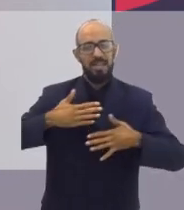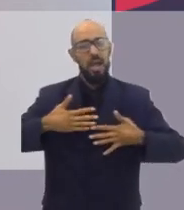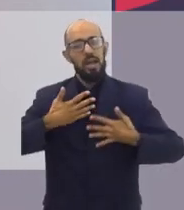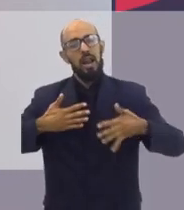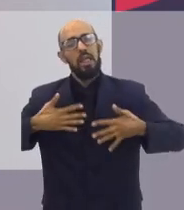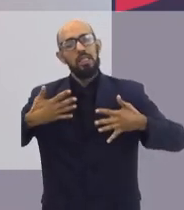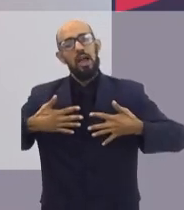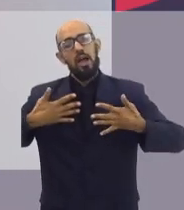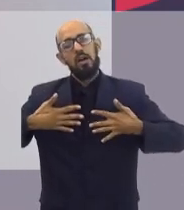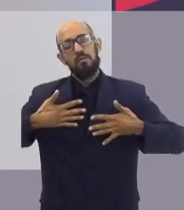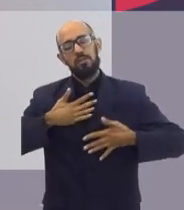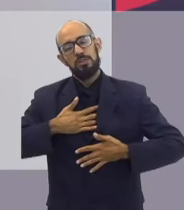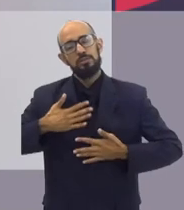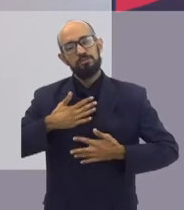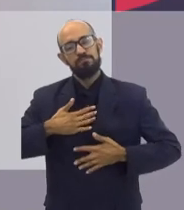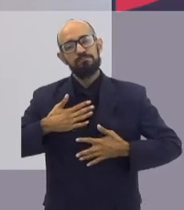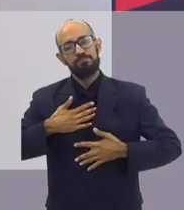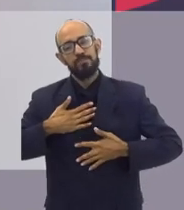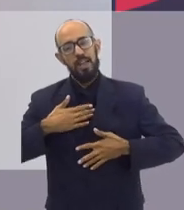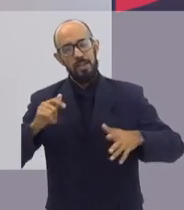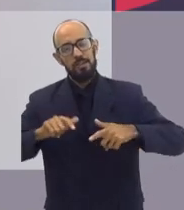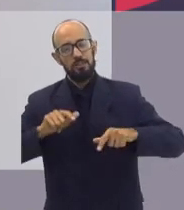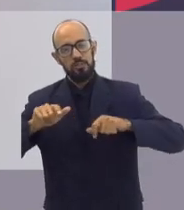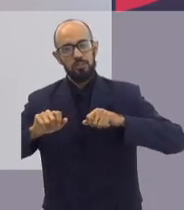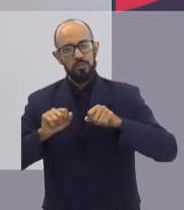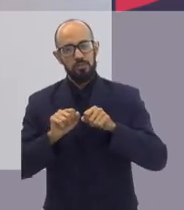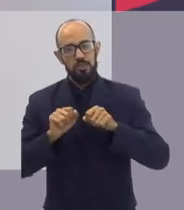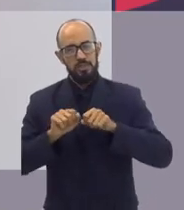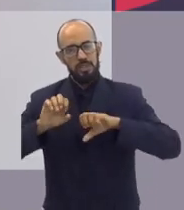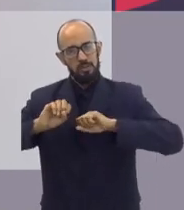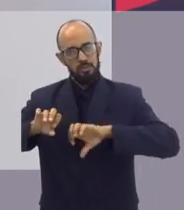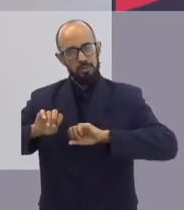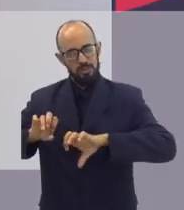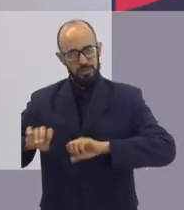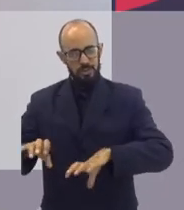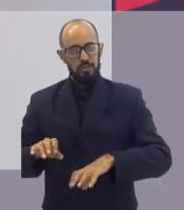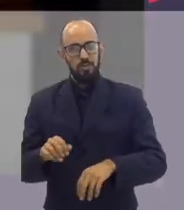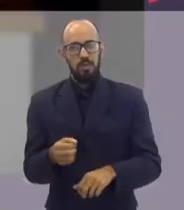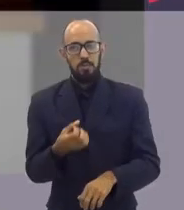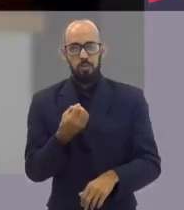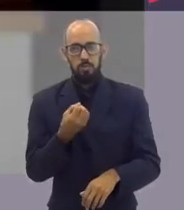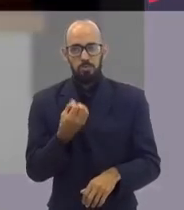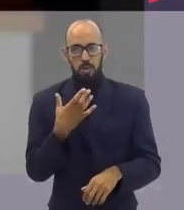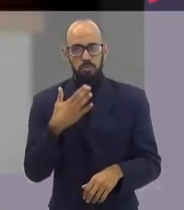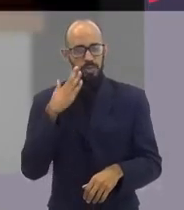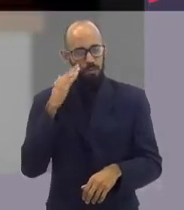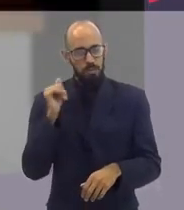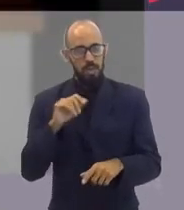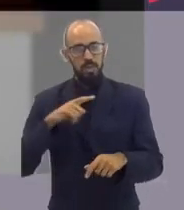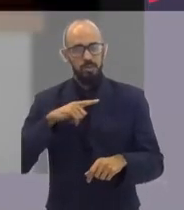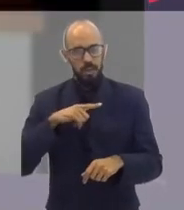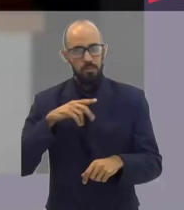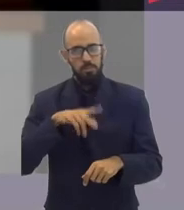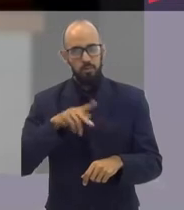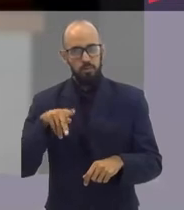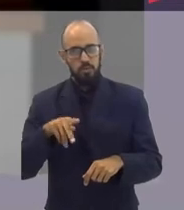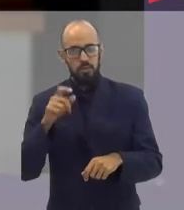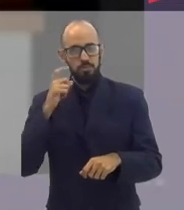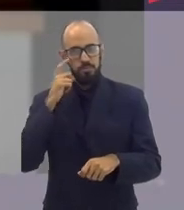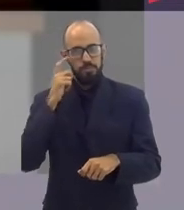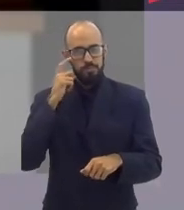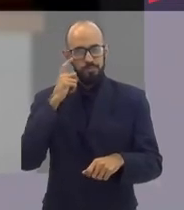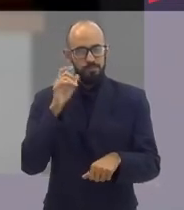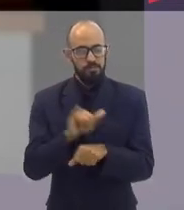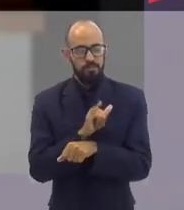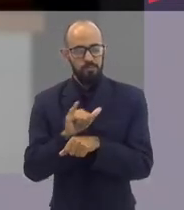mais agradáveis, mais atraentes, né, de ensinar. Então, é muito bom saber que tem